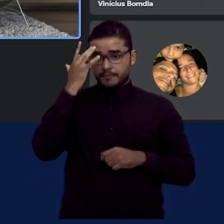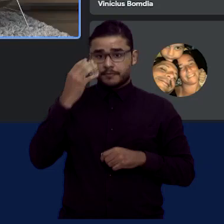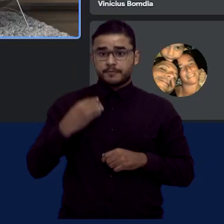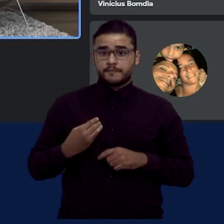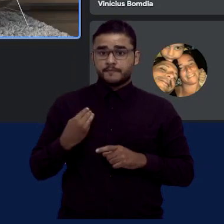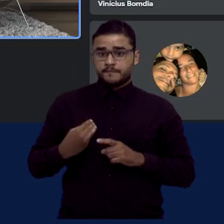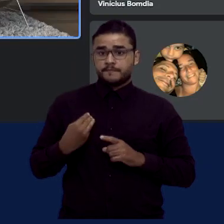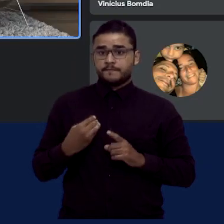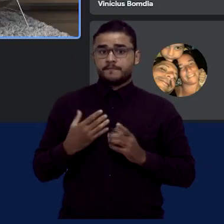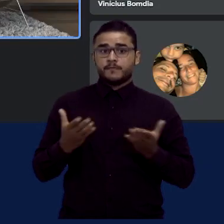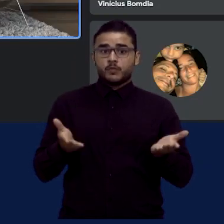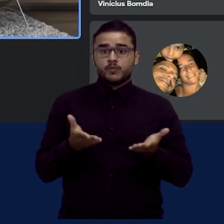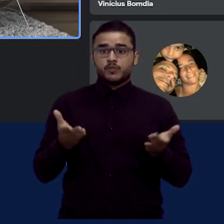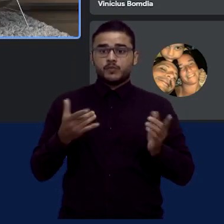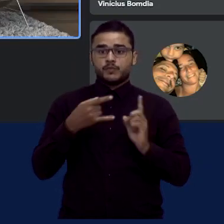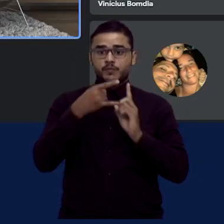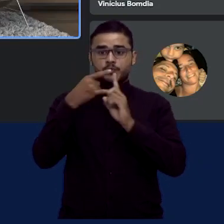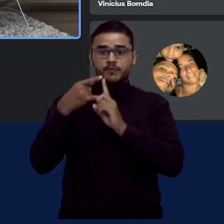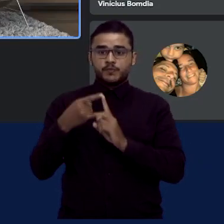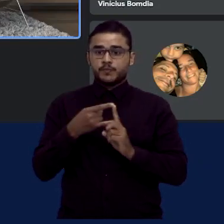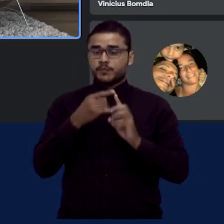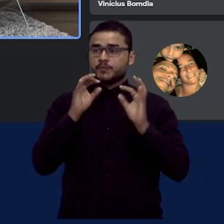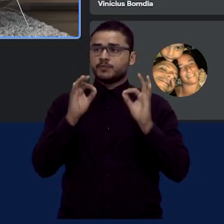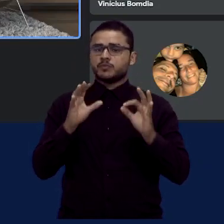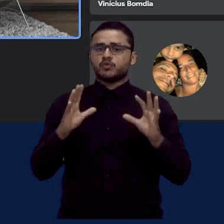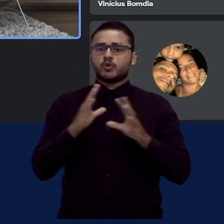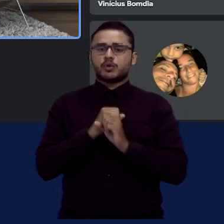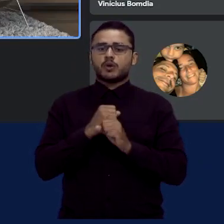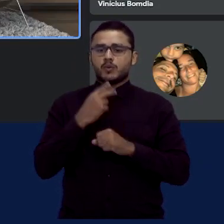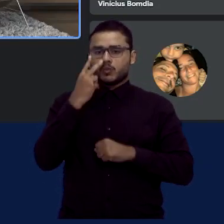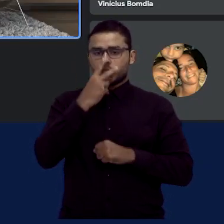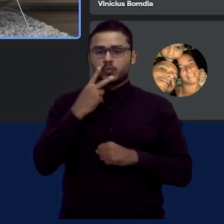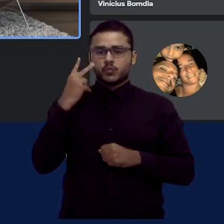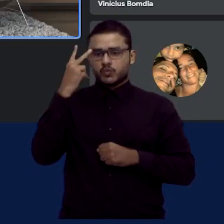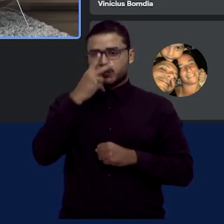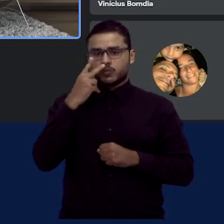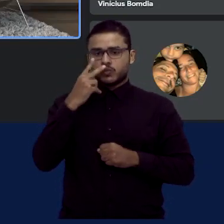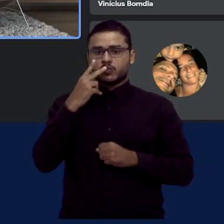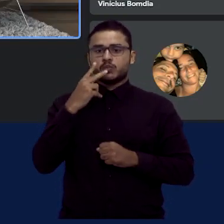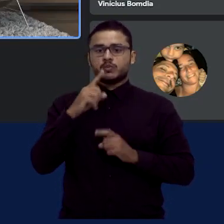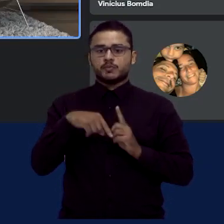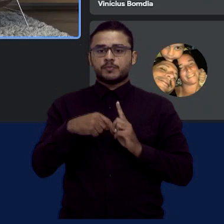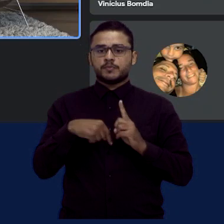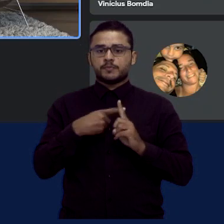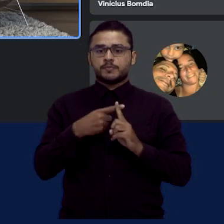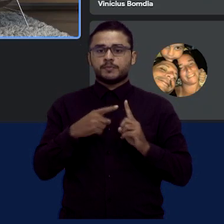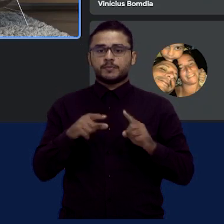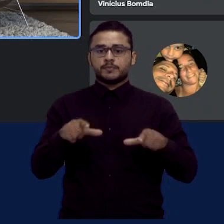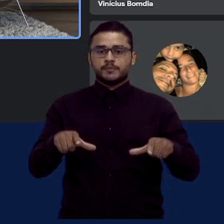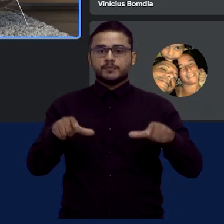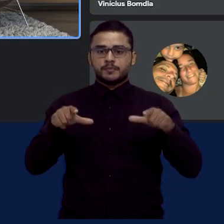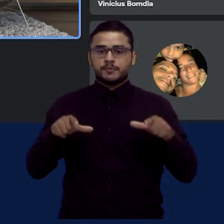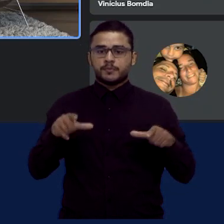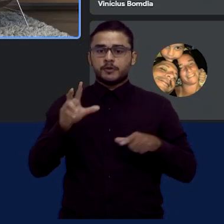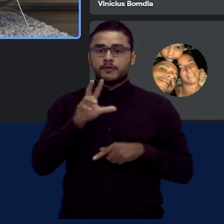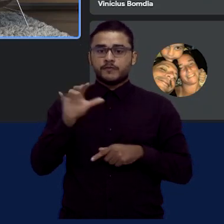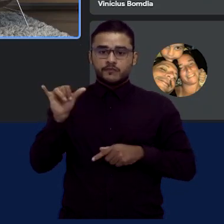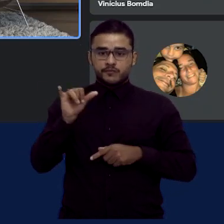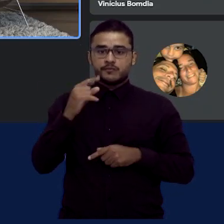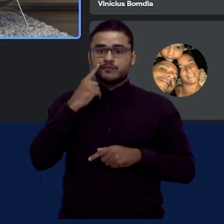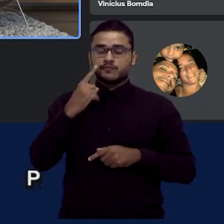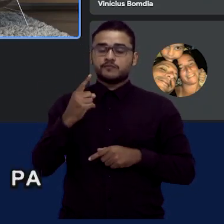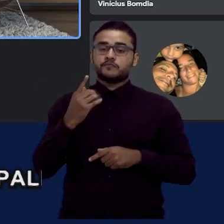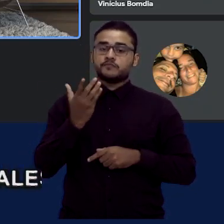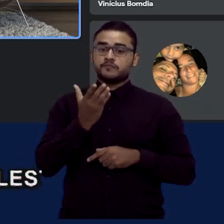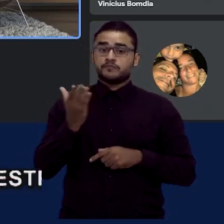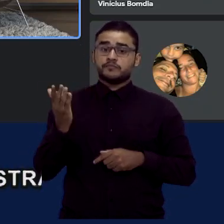virtual a um certificado de 2 horas aula, né, com a participação na videochamada ao longo da palestra, claro, e tanto você